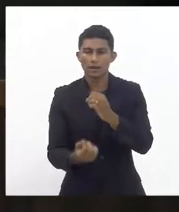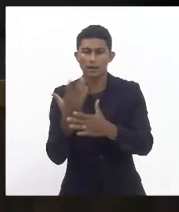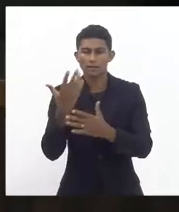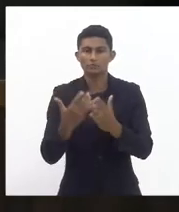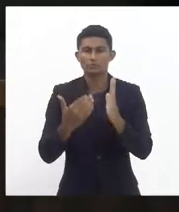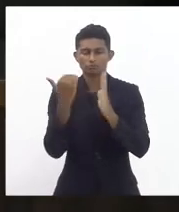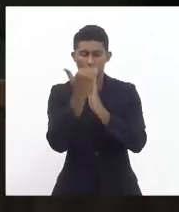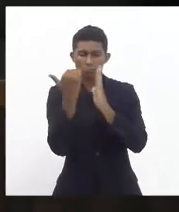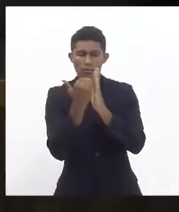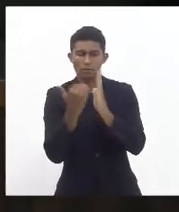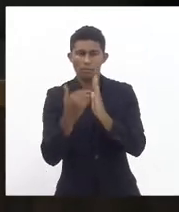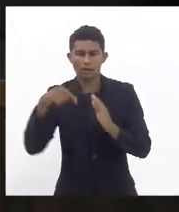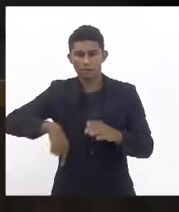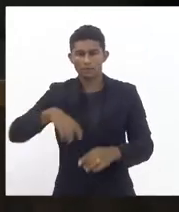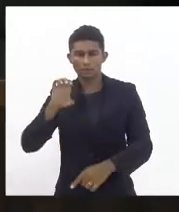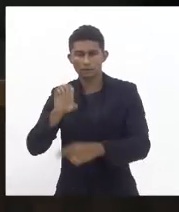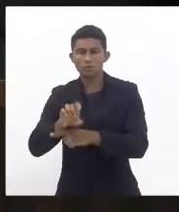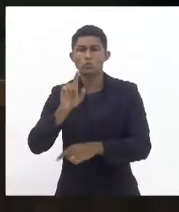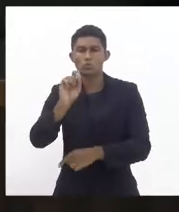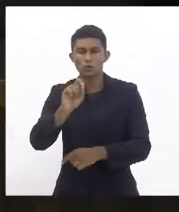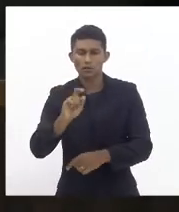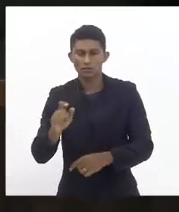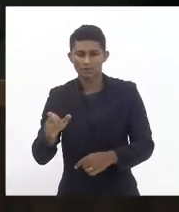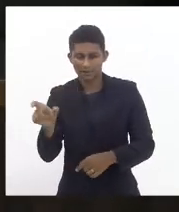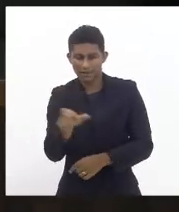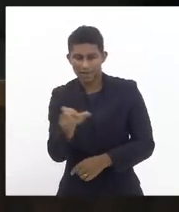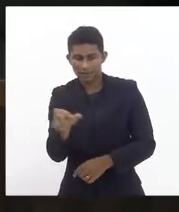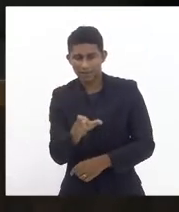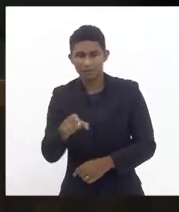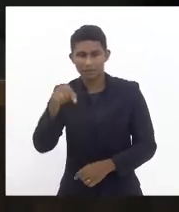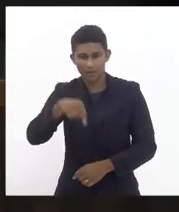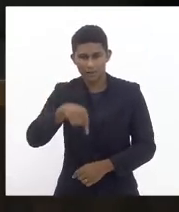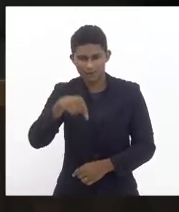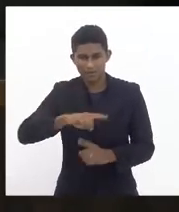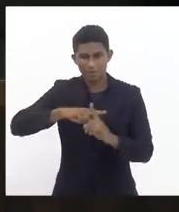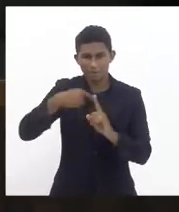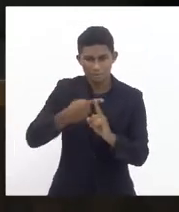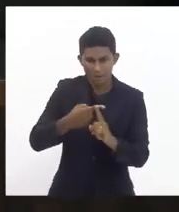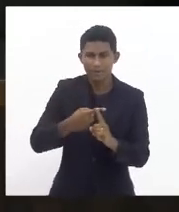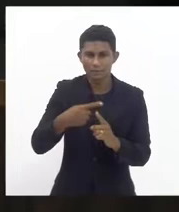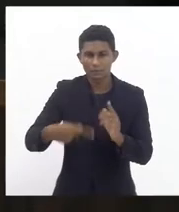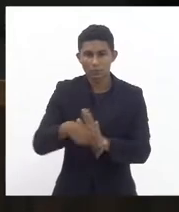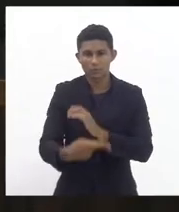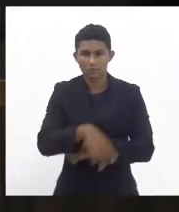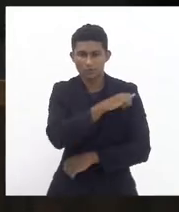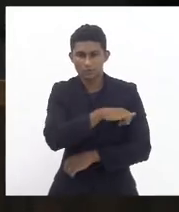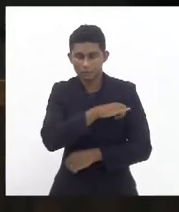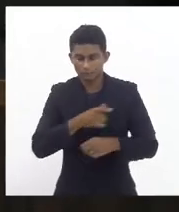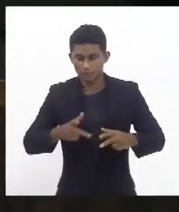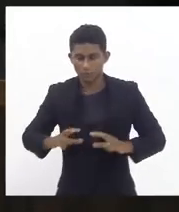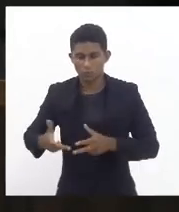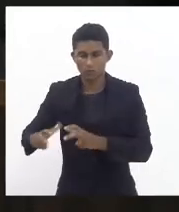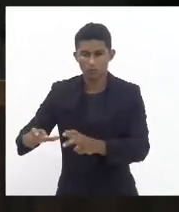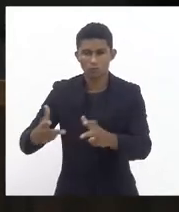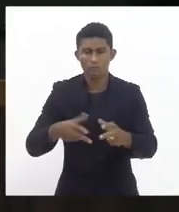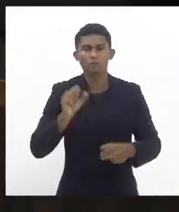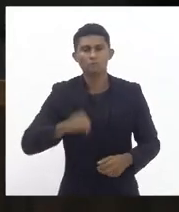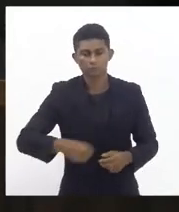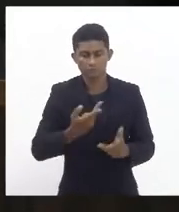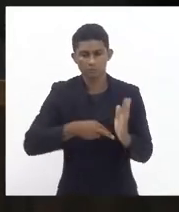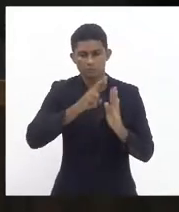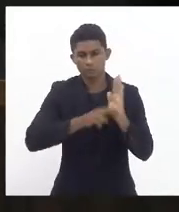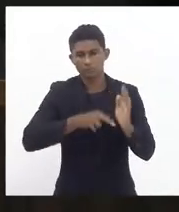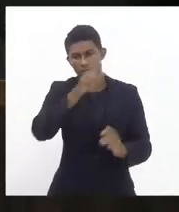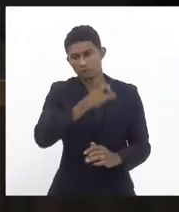programa Estadual meu RioCard é mais no âmbito do Estado do Rio de Janeiro parece da comissão de indicações legislativas favorável ela tô Deputado